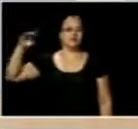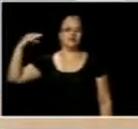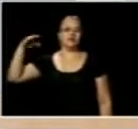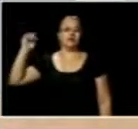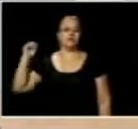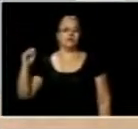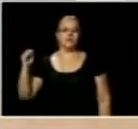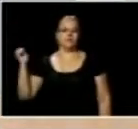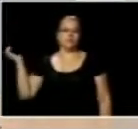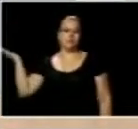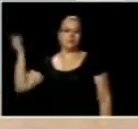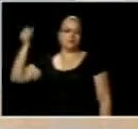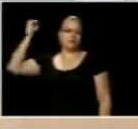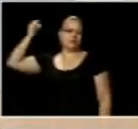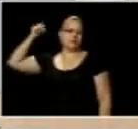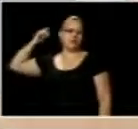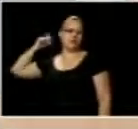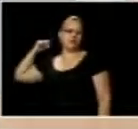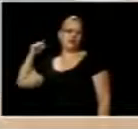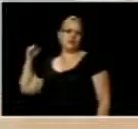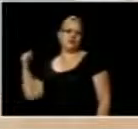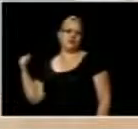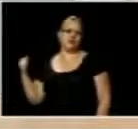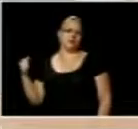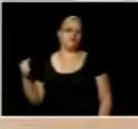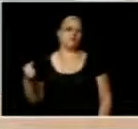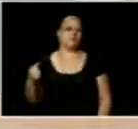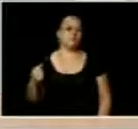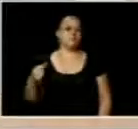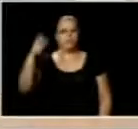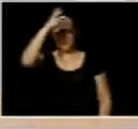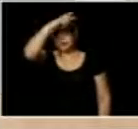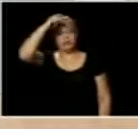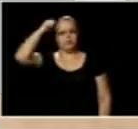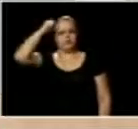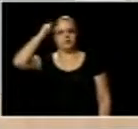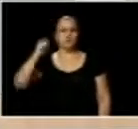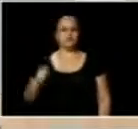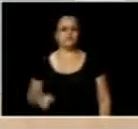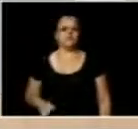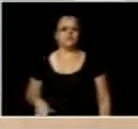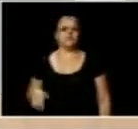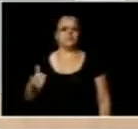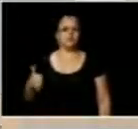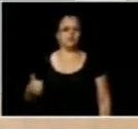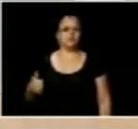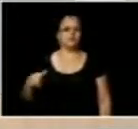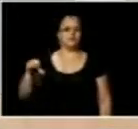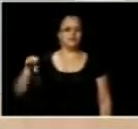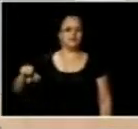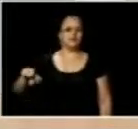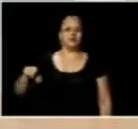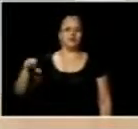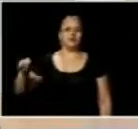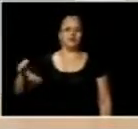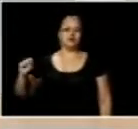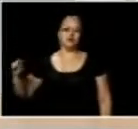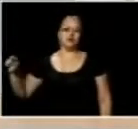Ou mudou alguma coisa de lá, de 1990 e pouco para cá? Nada.